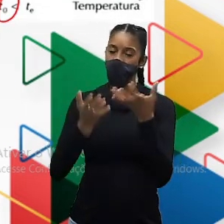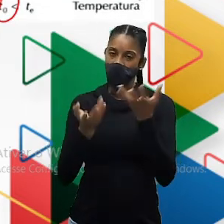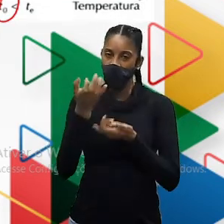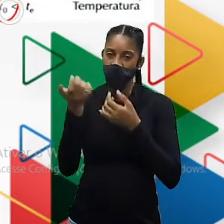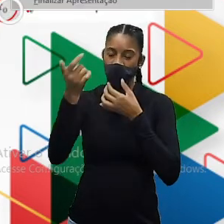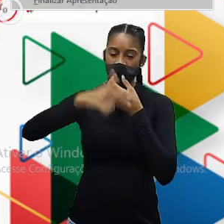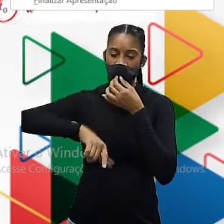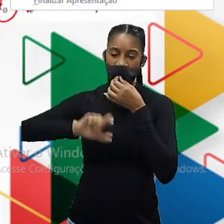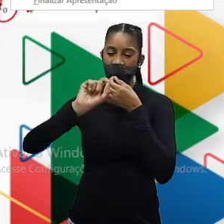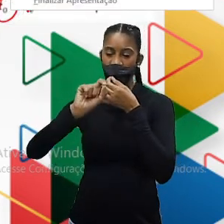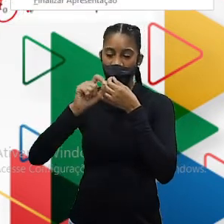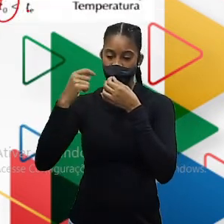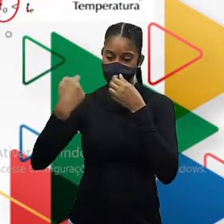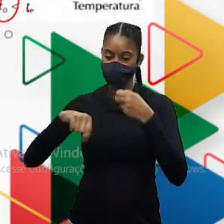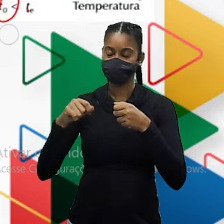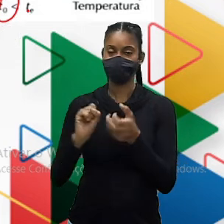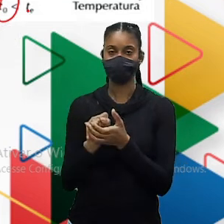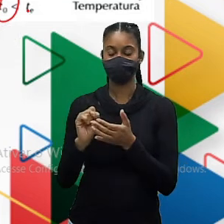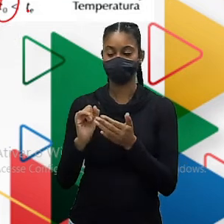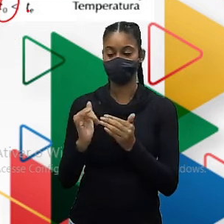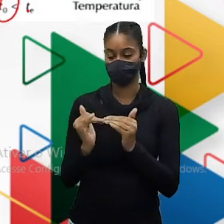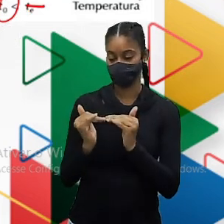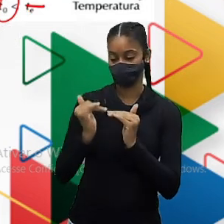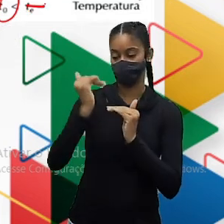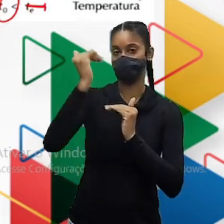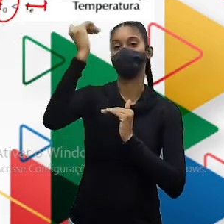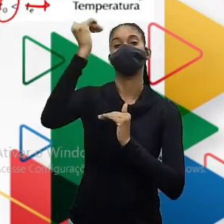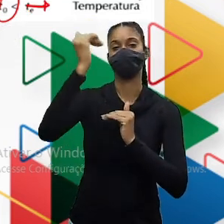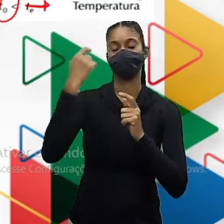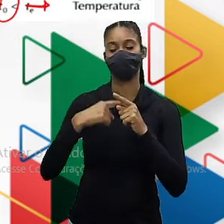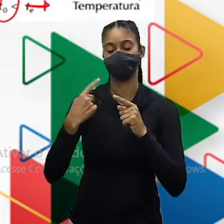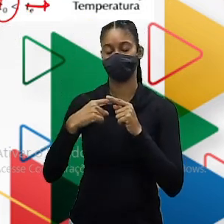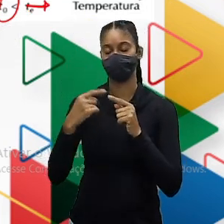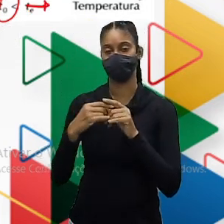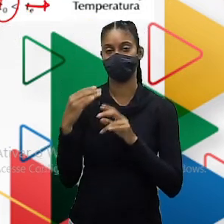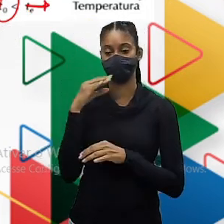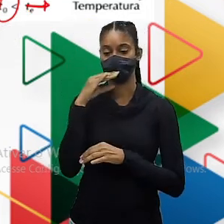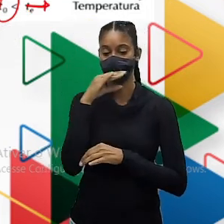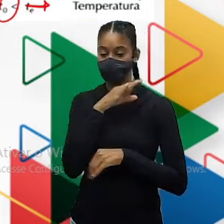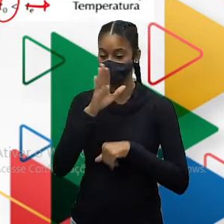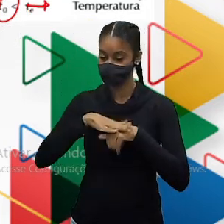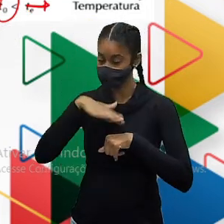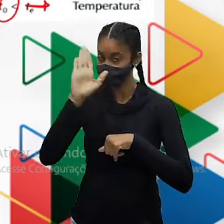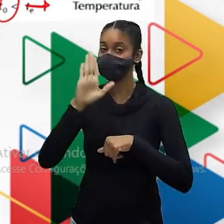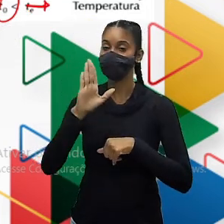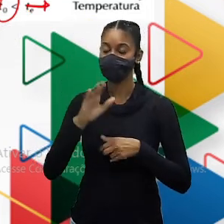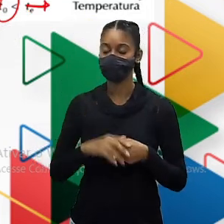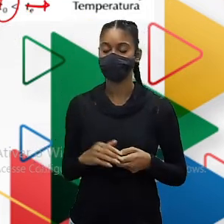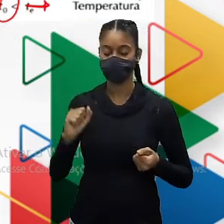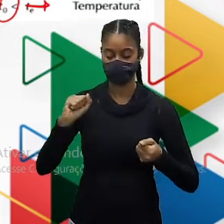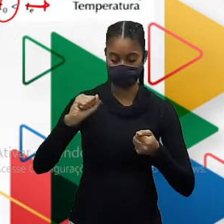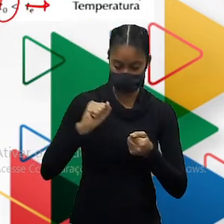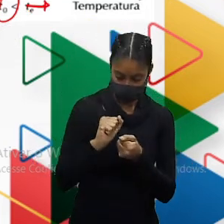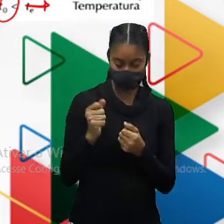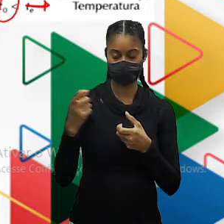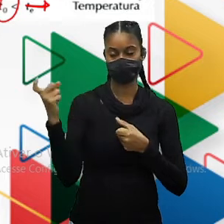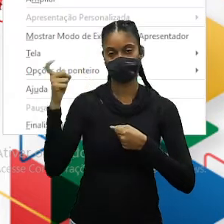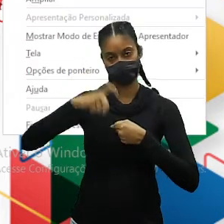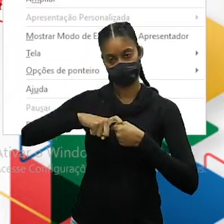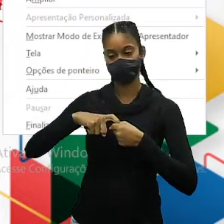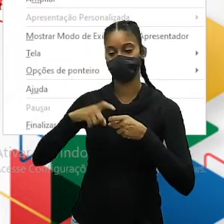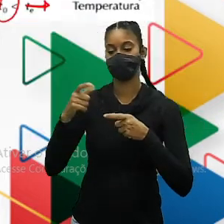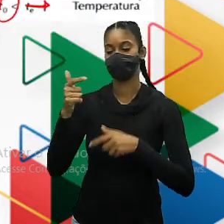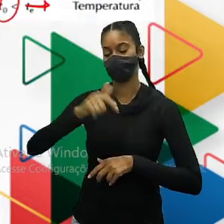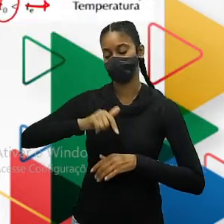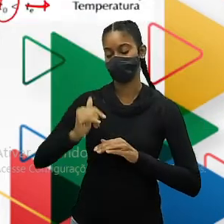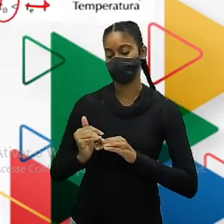precisa ser aumentada. Porque ao passo em que eu vou aumentando essa temperatura, a pressão de vapor volta a